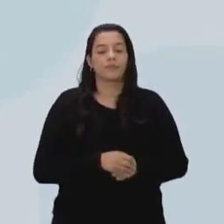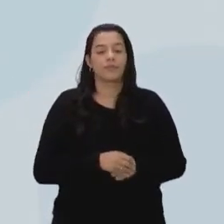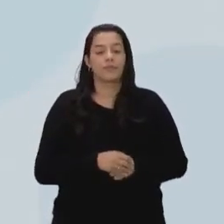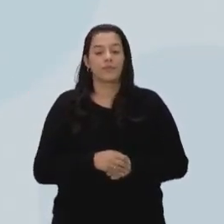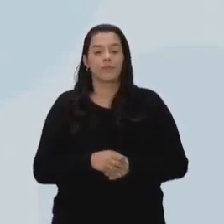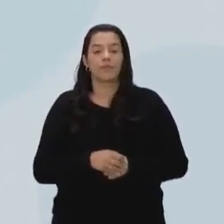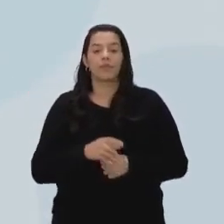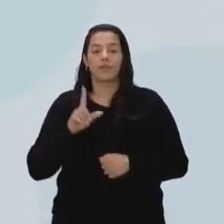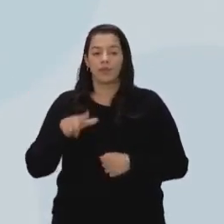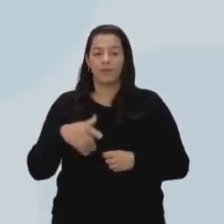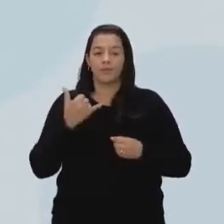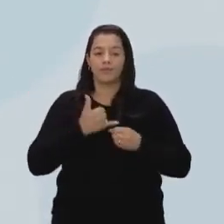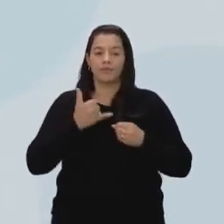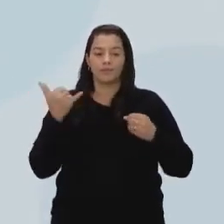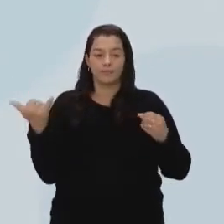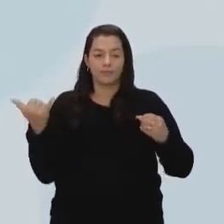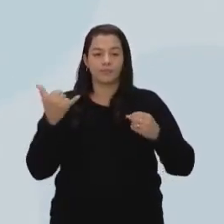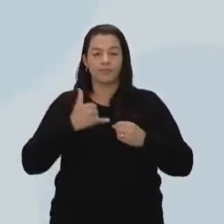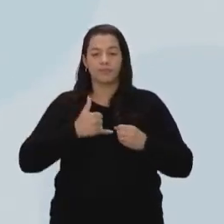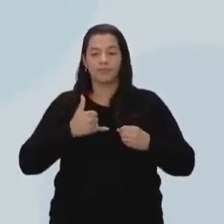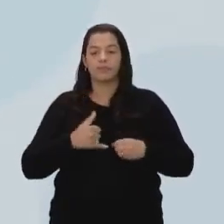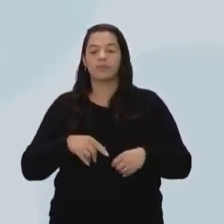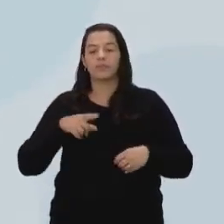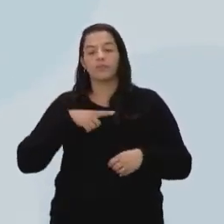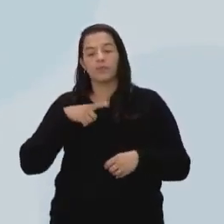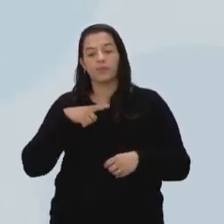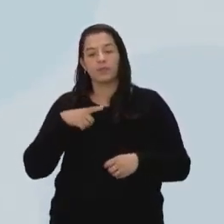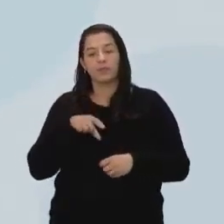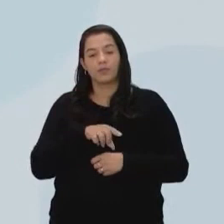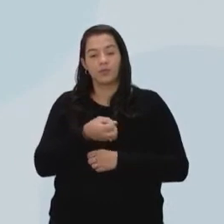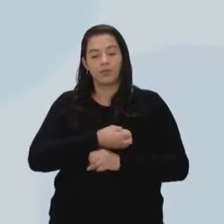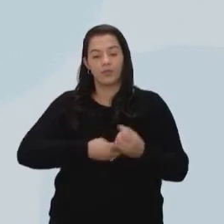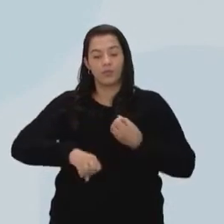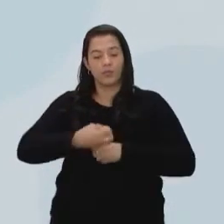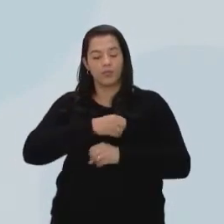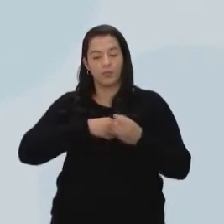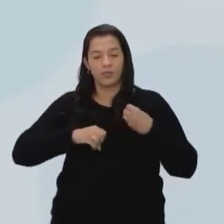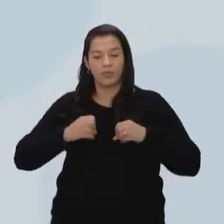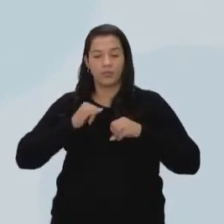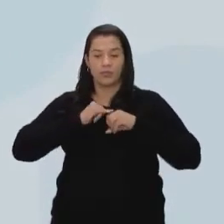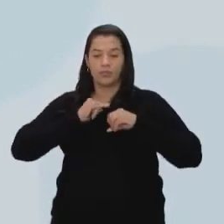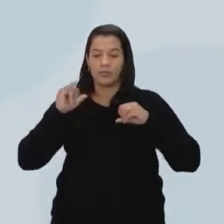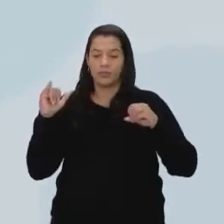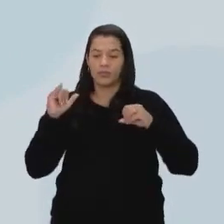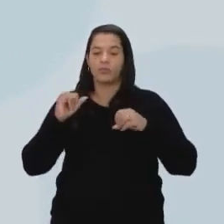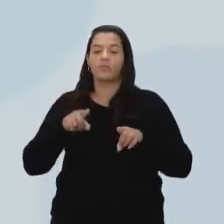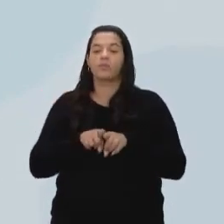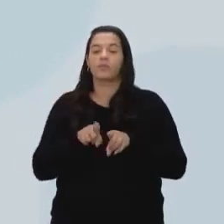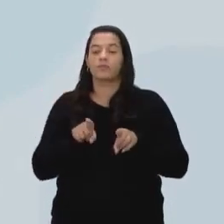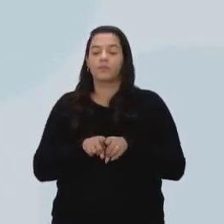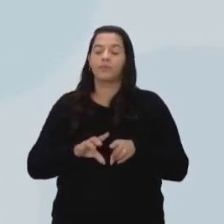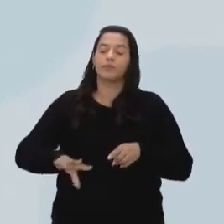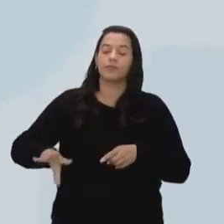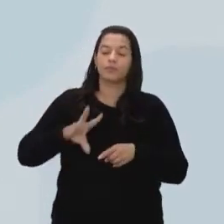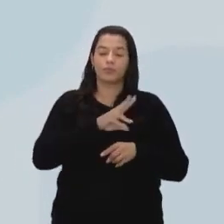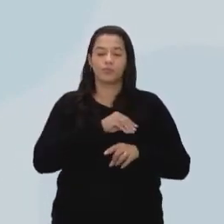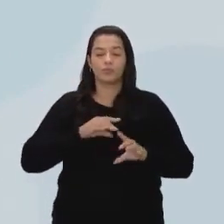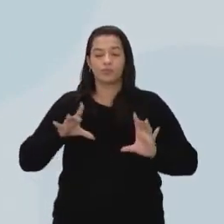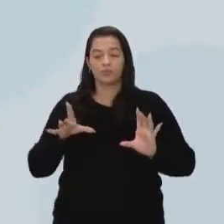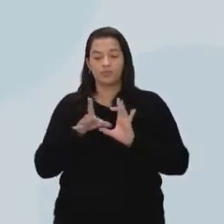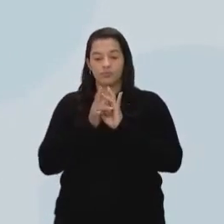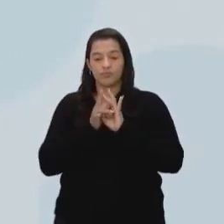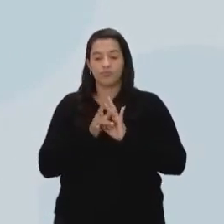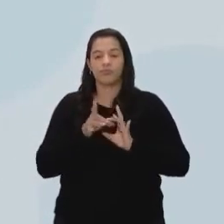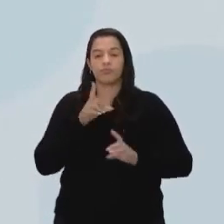ligação iônica. A partir do momento que o átomo do cálcio doou os seus elétrons, vamos lembrar